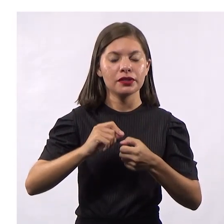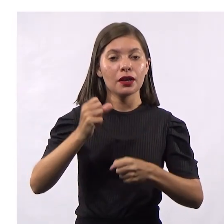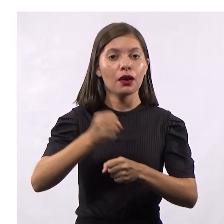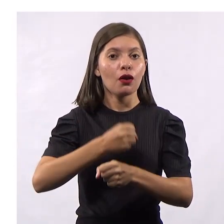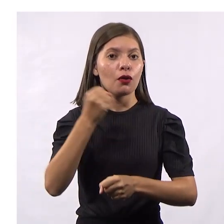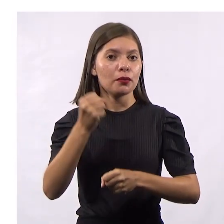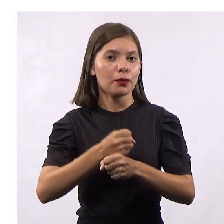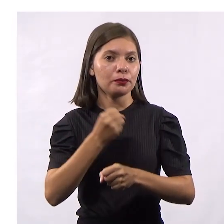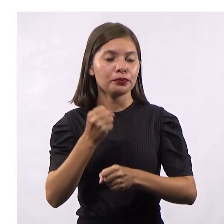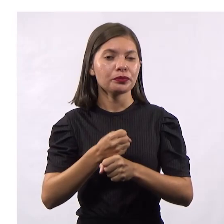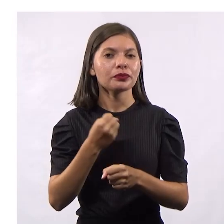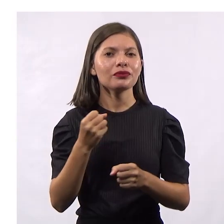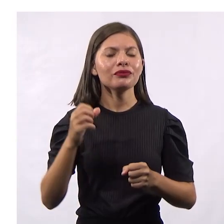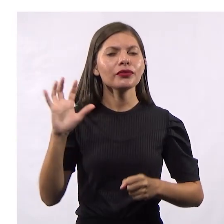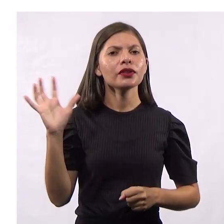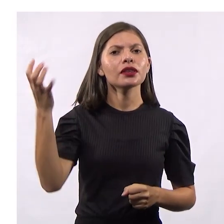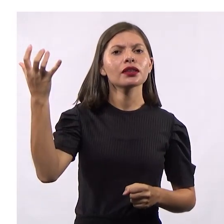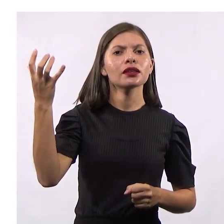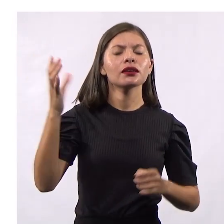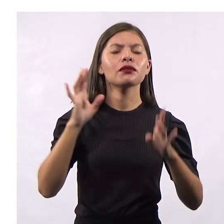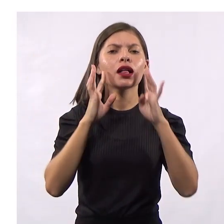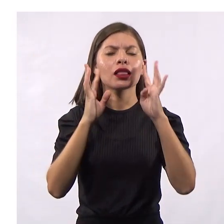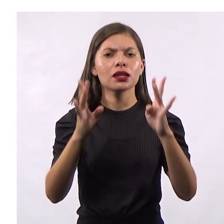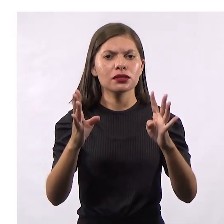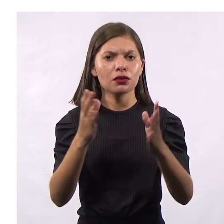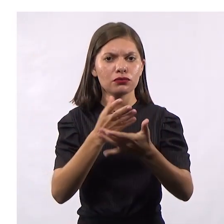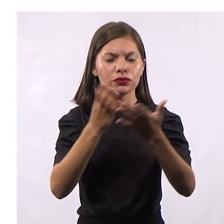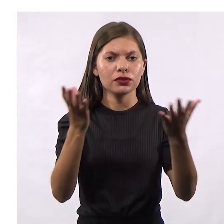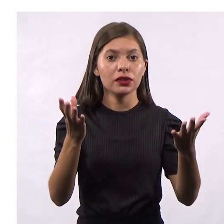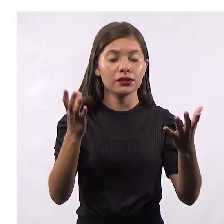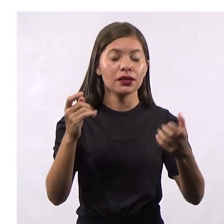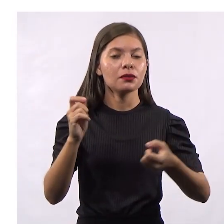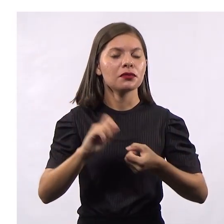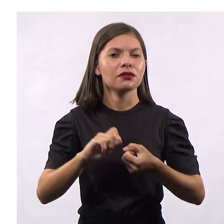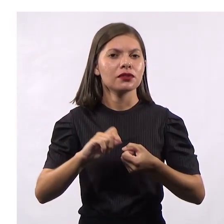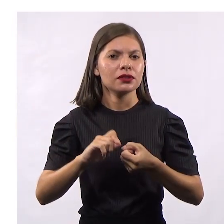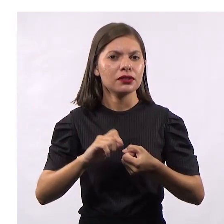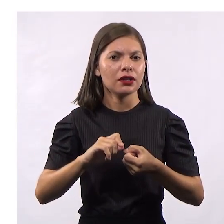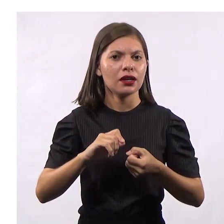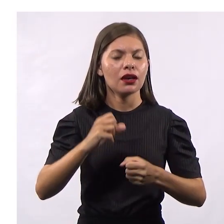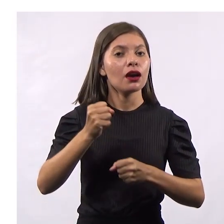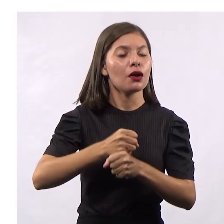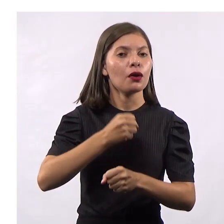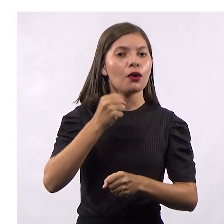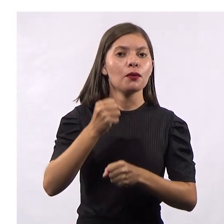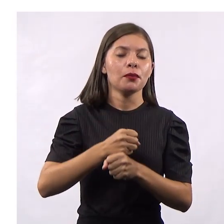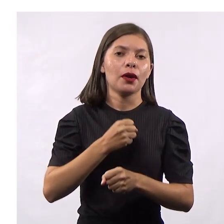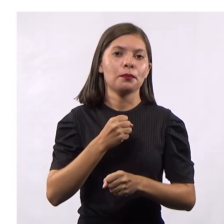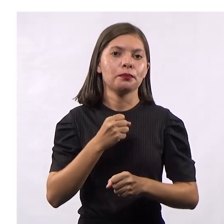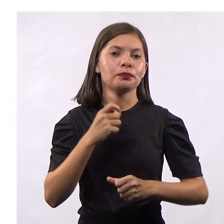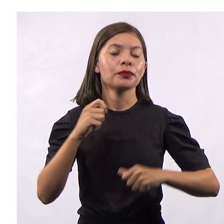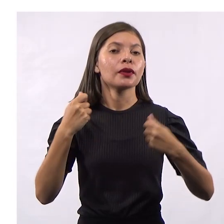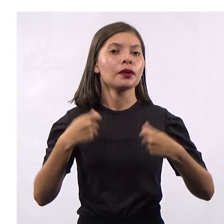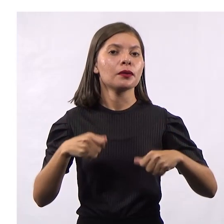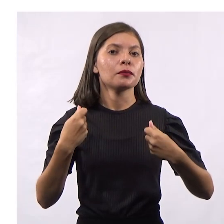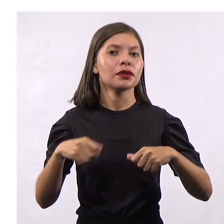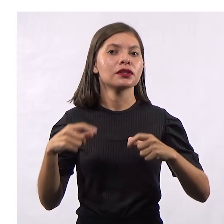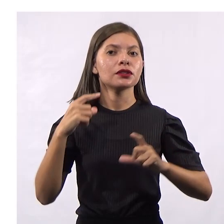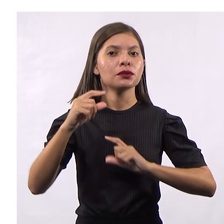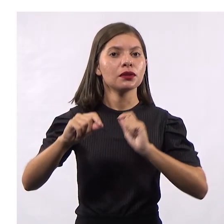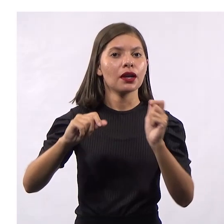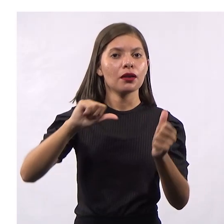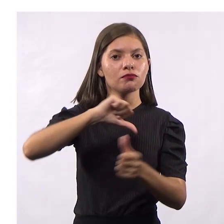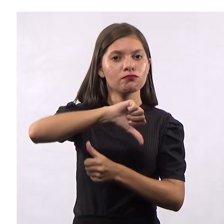aqui a situação que eu quero chamar a atenção? Que para fazer essa obra, a administração tem que ajustar a elaboração